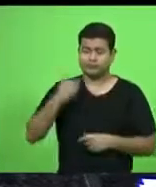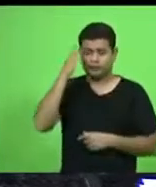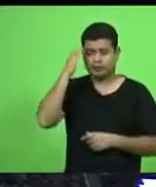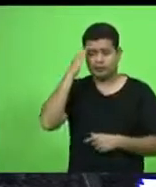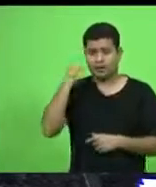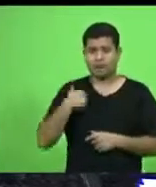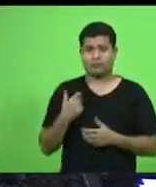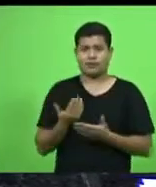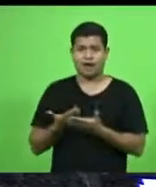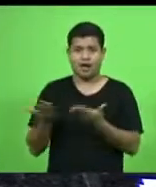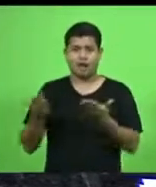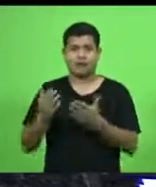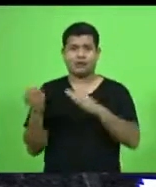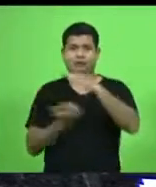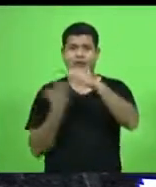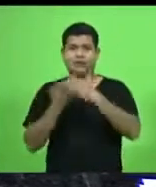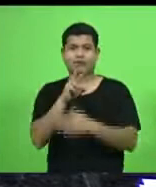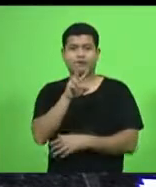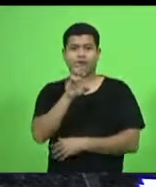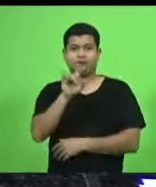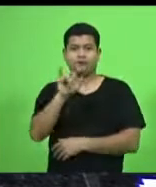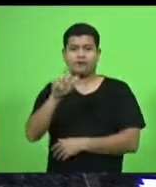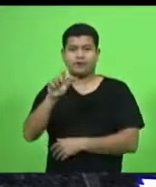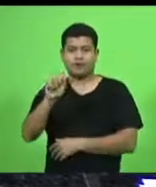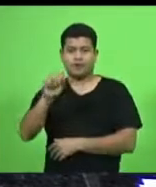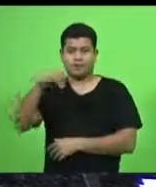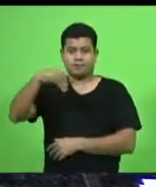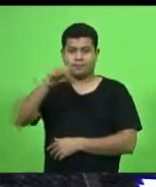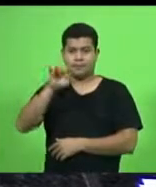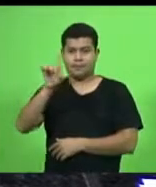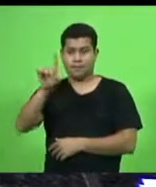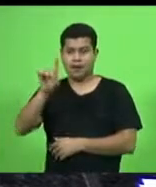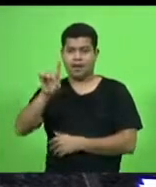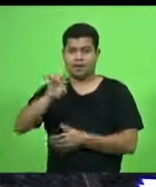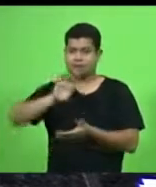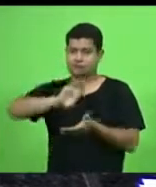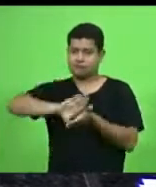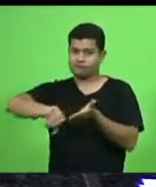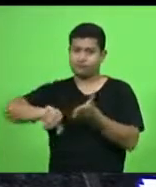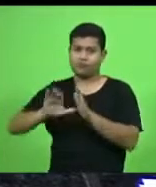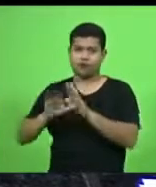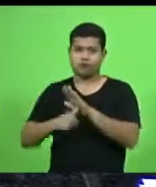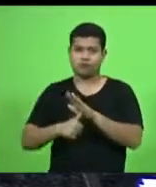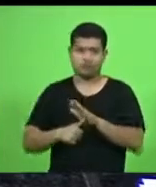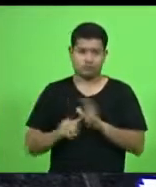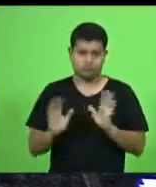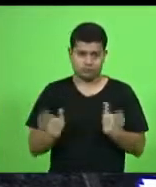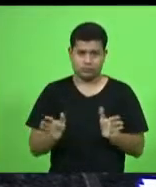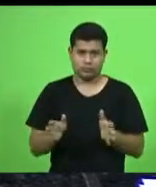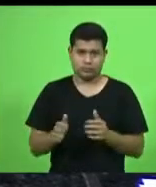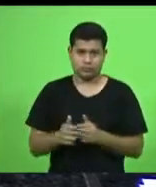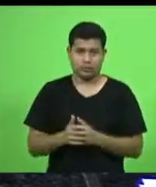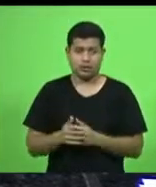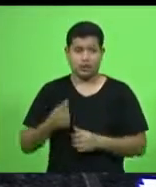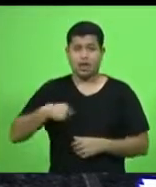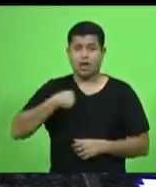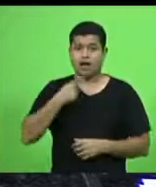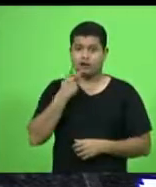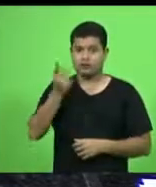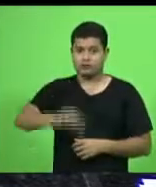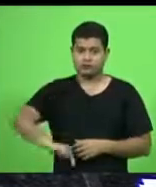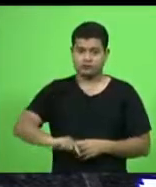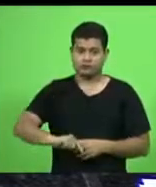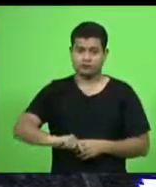Veiga Med, né? Outra parte, a gente tem que acompanhar isso com carinho. Embora, eu repito, acho isso importante, mas é